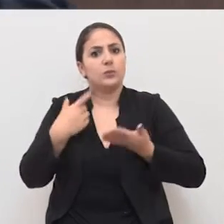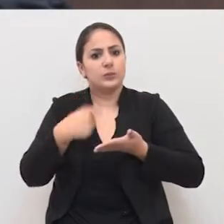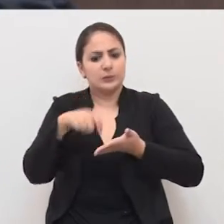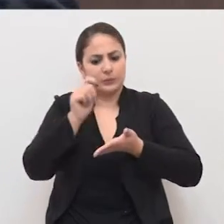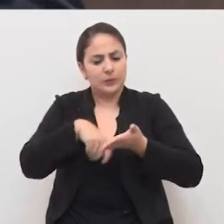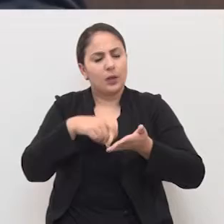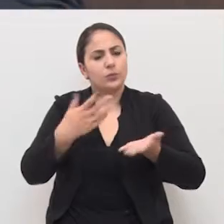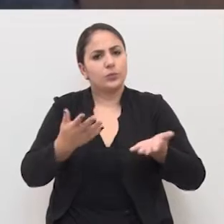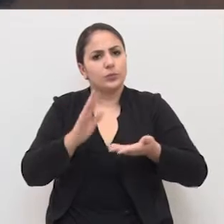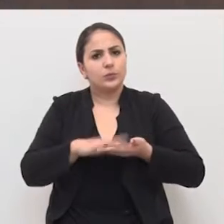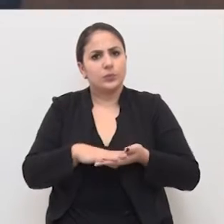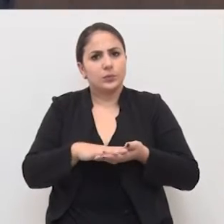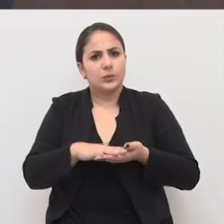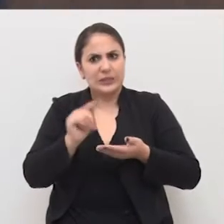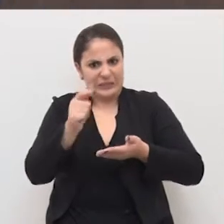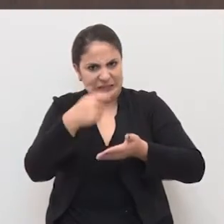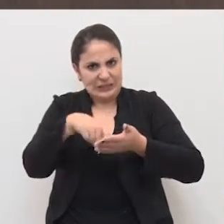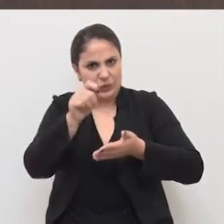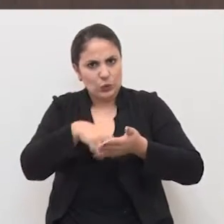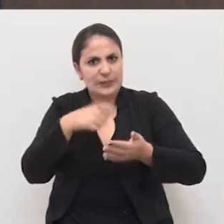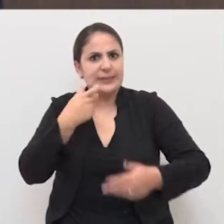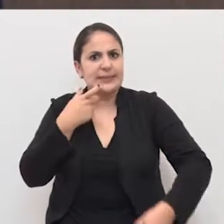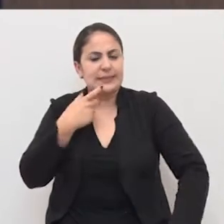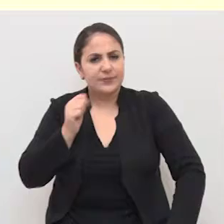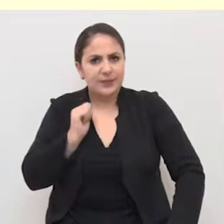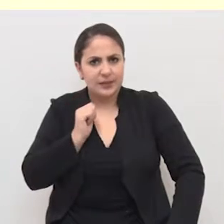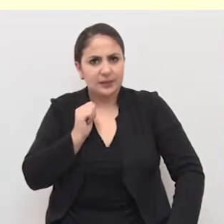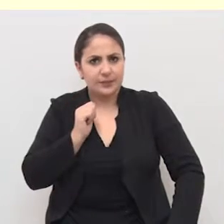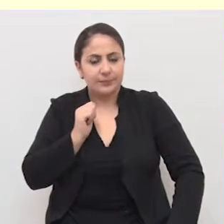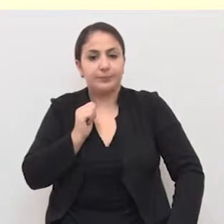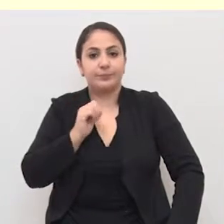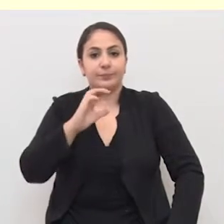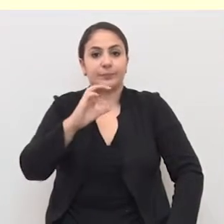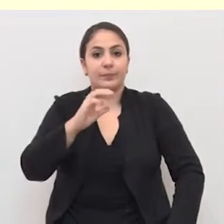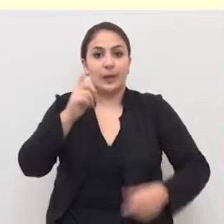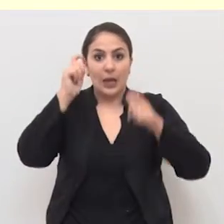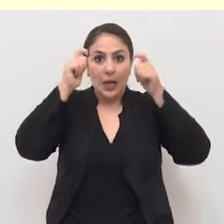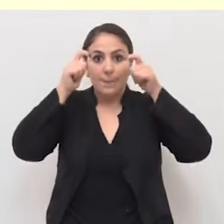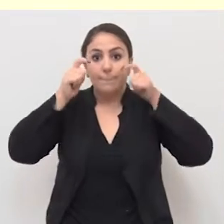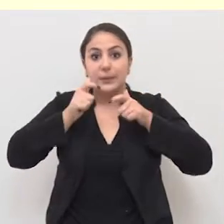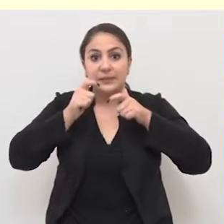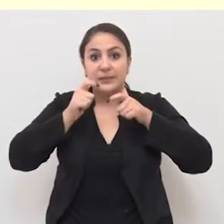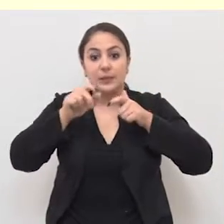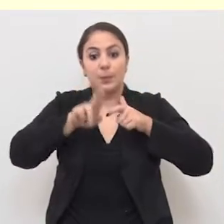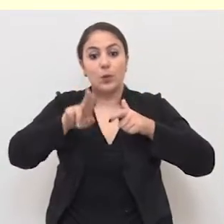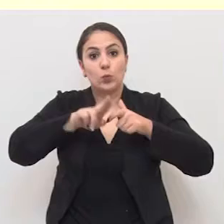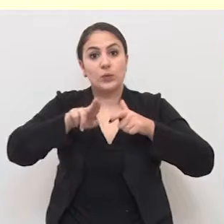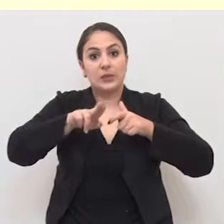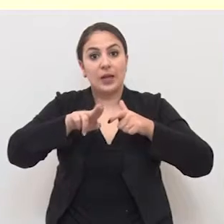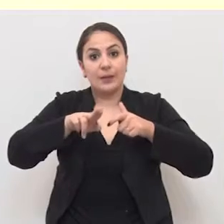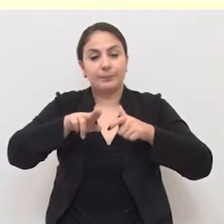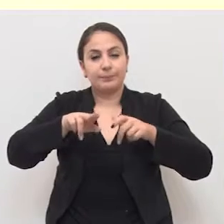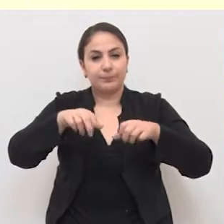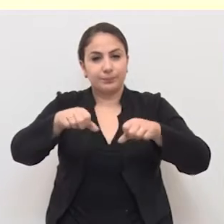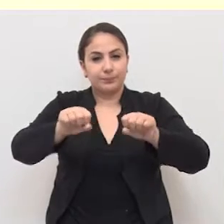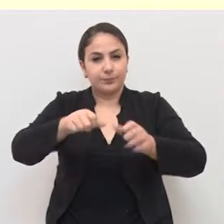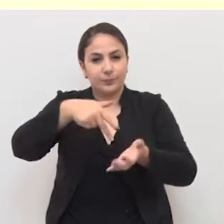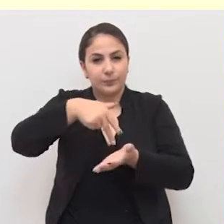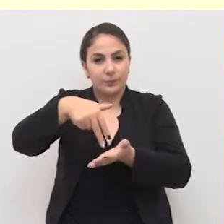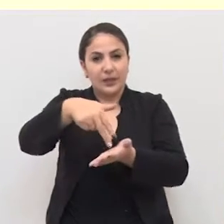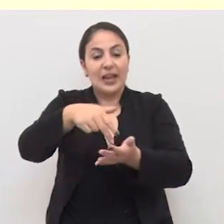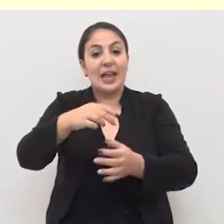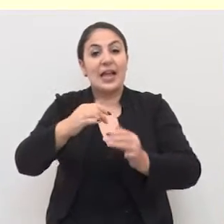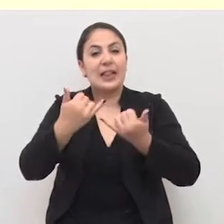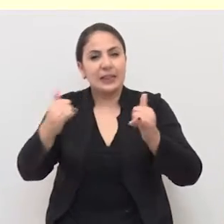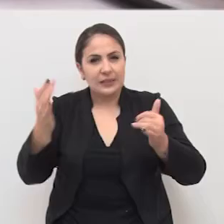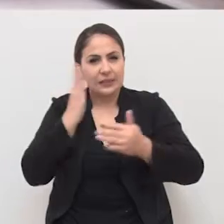assinado? Mas ele assinou sexta-feira, está no MP? Capacete para usuário de patinete elétrico pode ser obrigatório